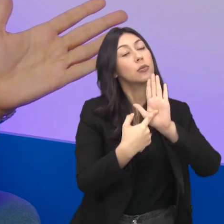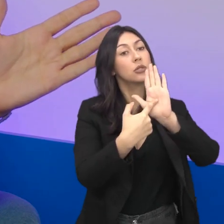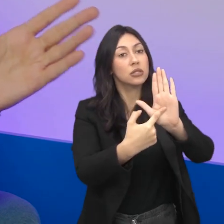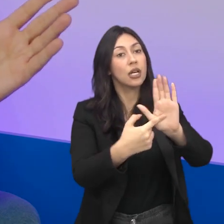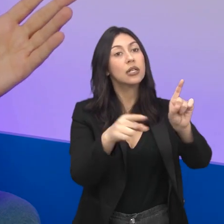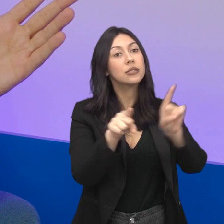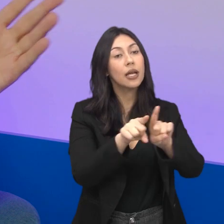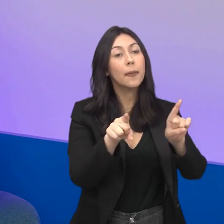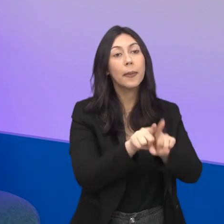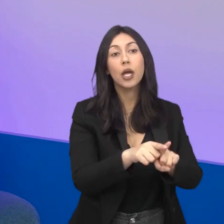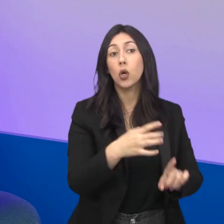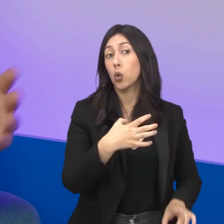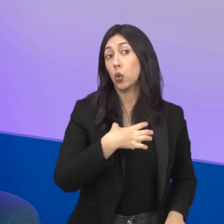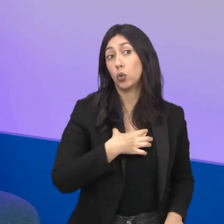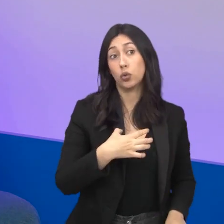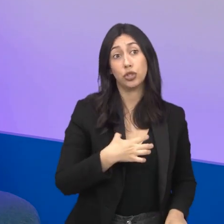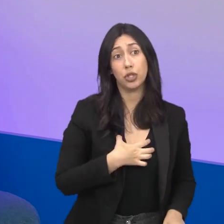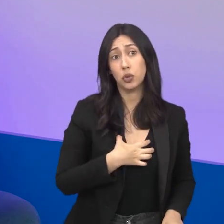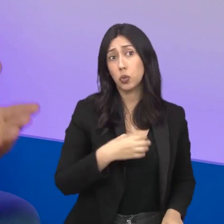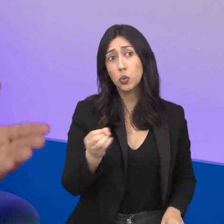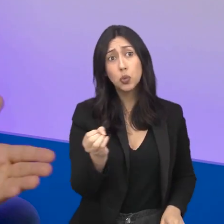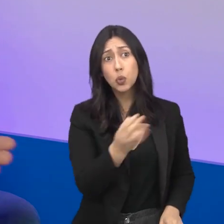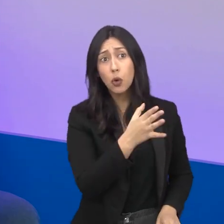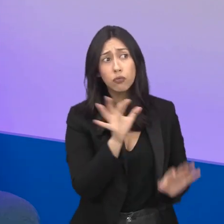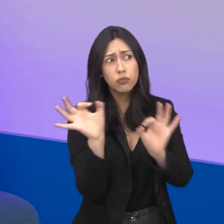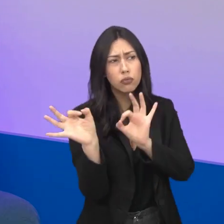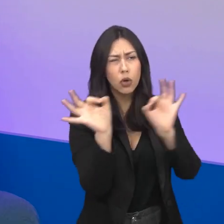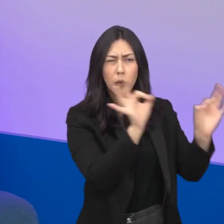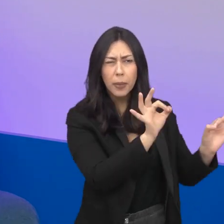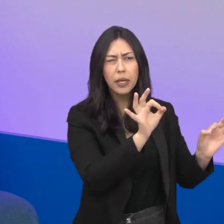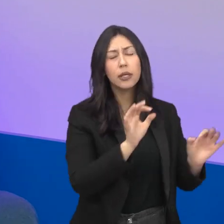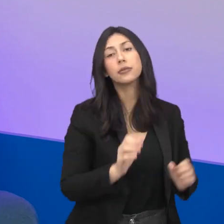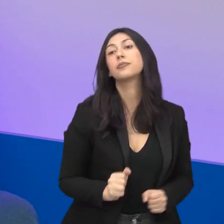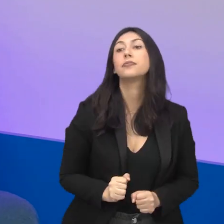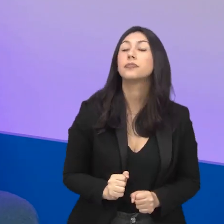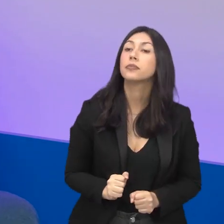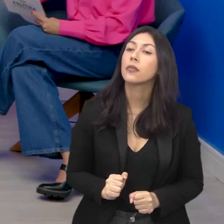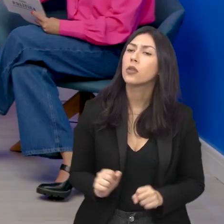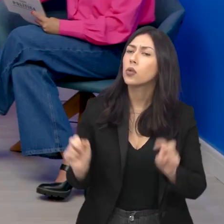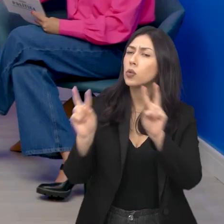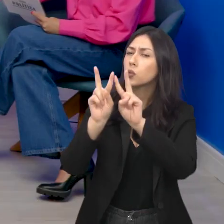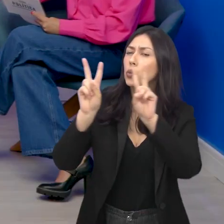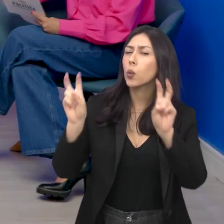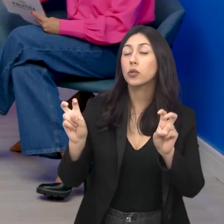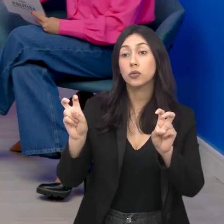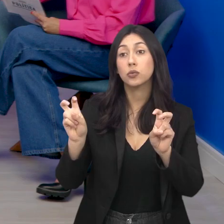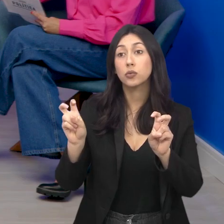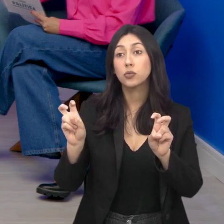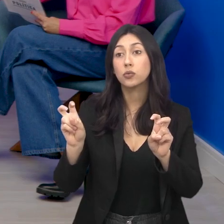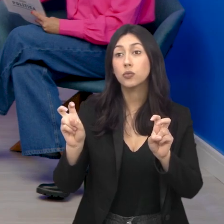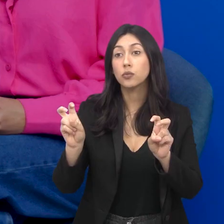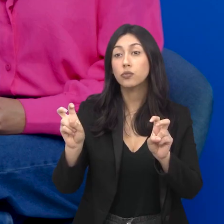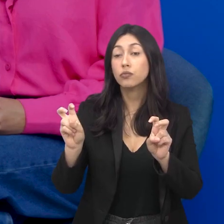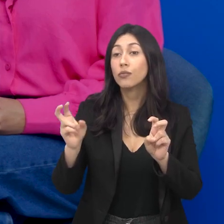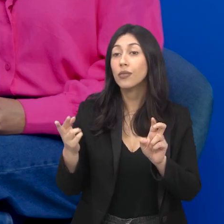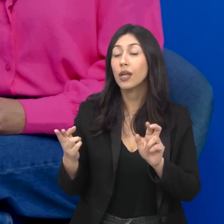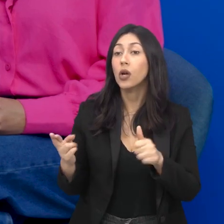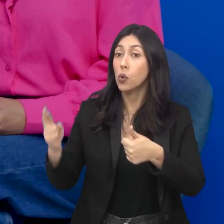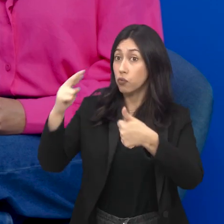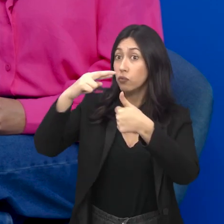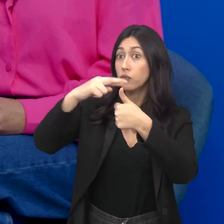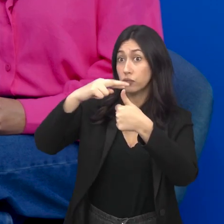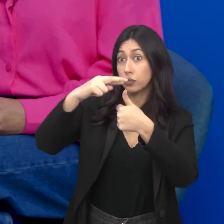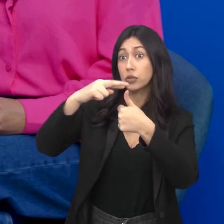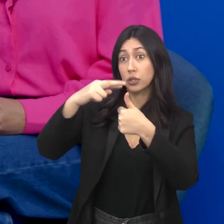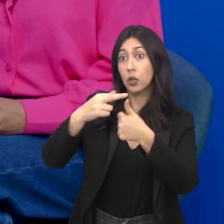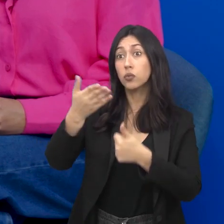ampliar as possibilidades e as formas de transparência da coisa pública. E, vereador, falando um pouco a respeito do cargo que o senhor